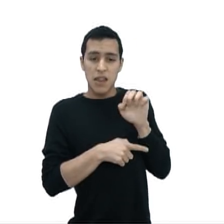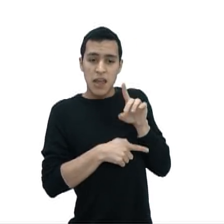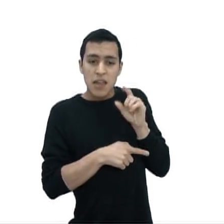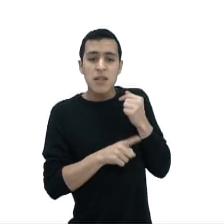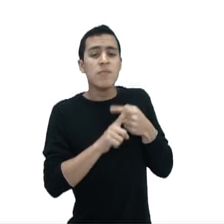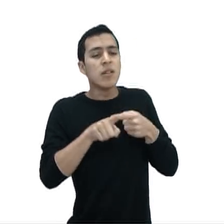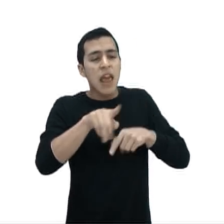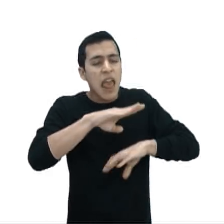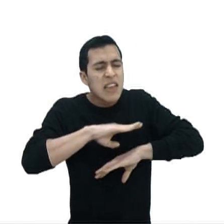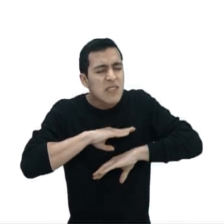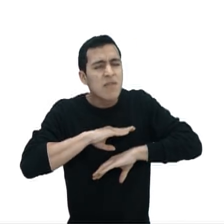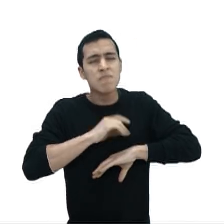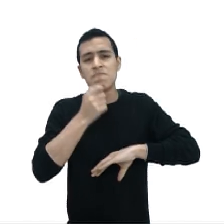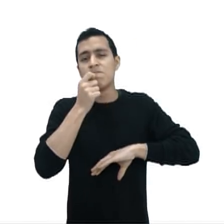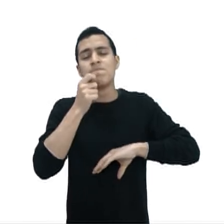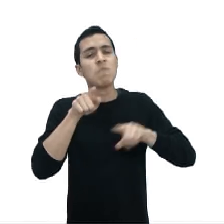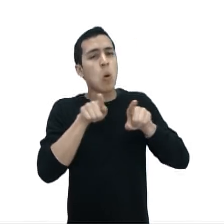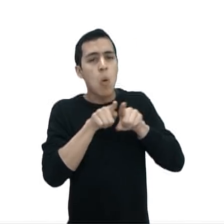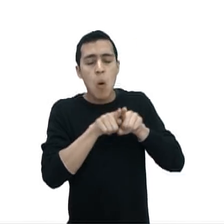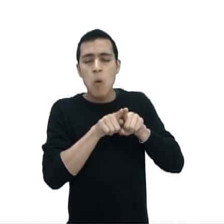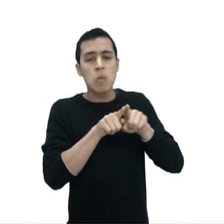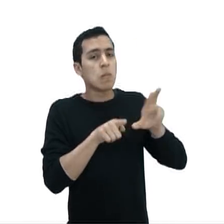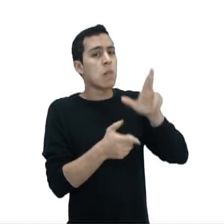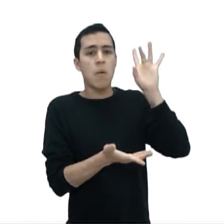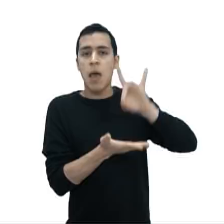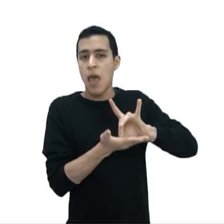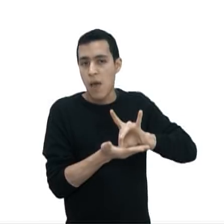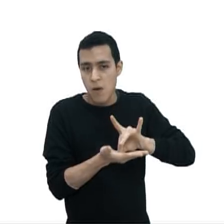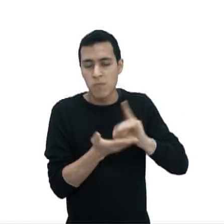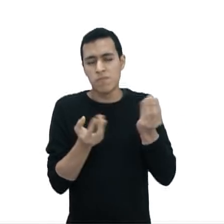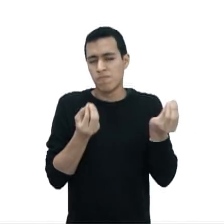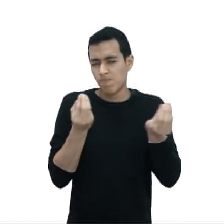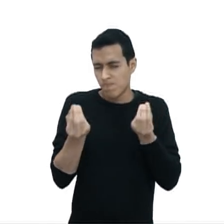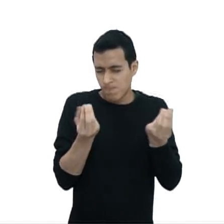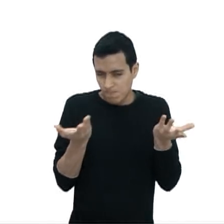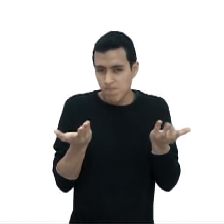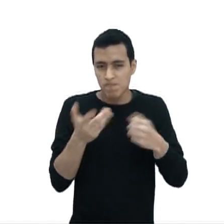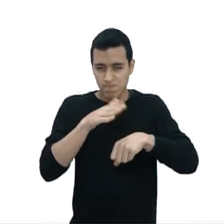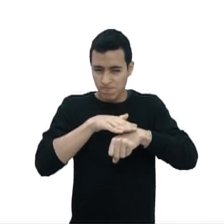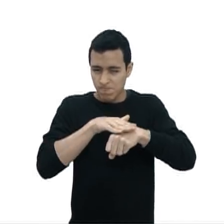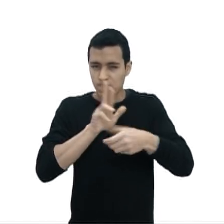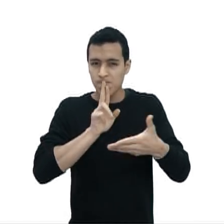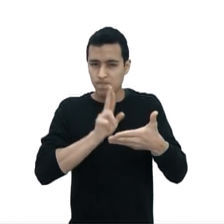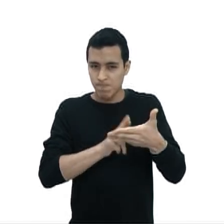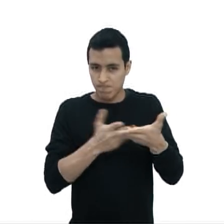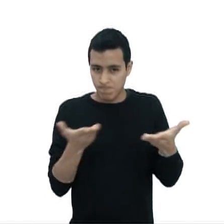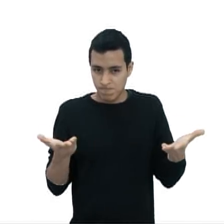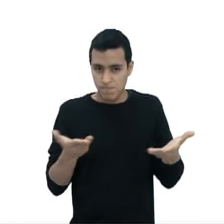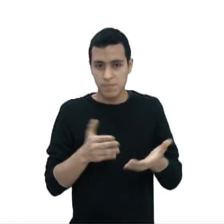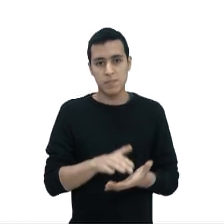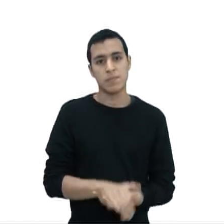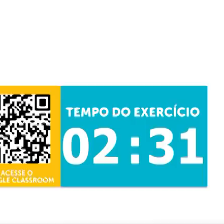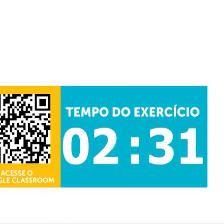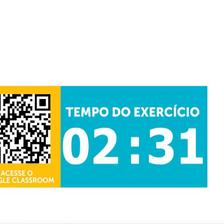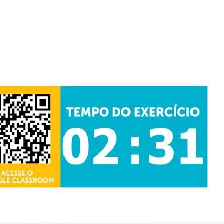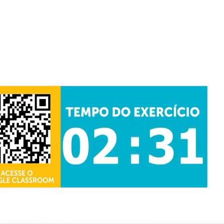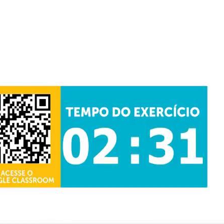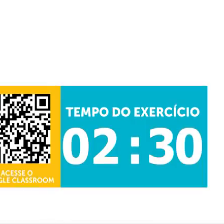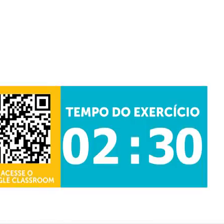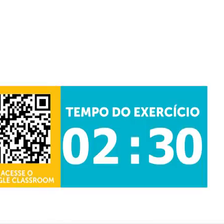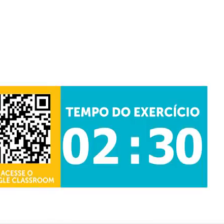uma situação lendária que parece irreal. Um tempo para vocês responderem mais essa.